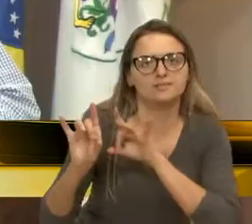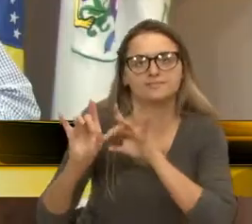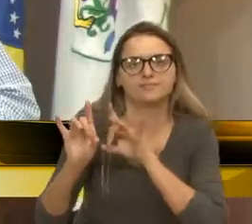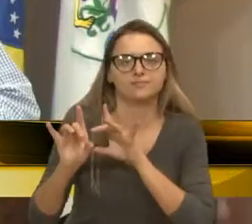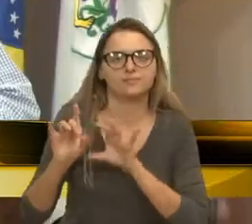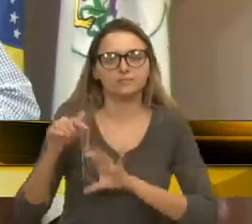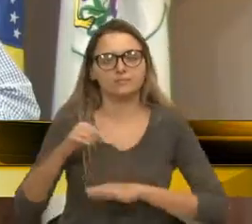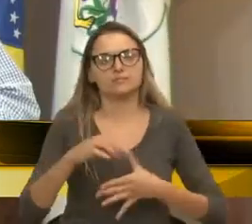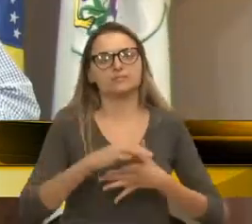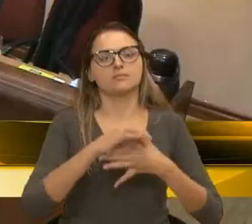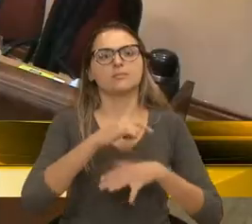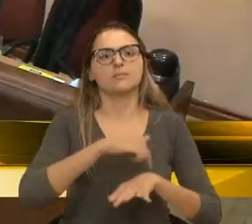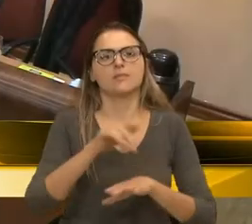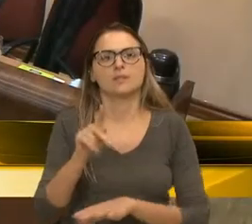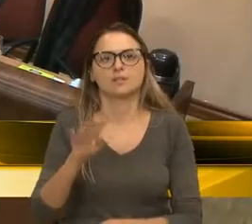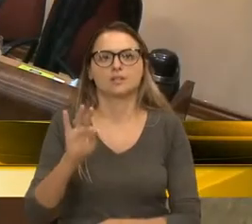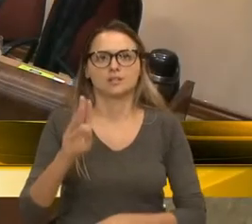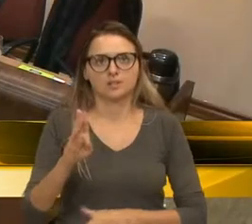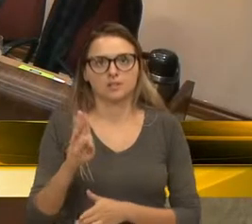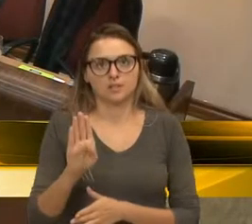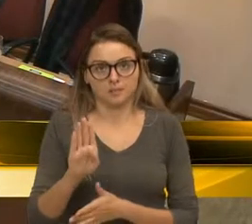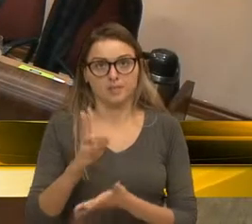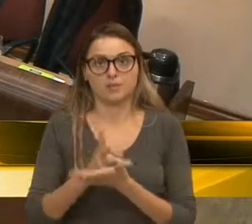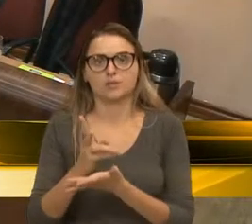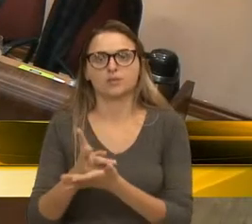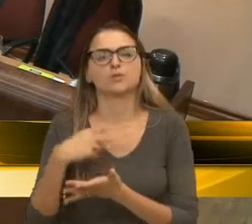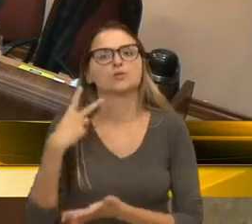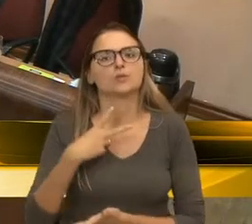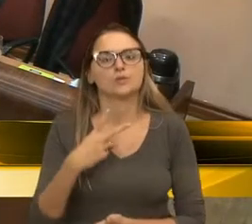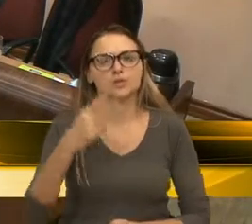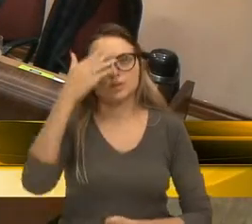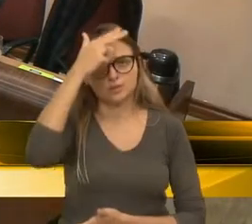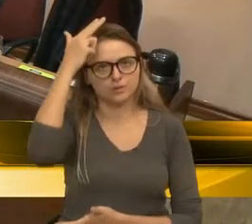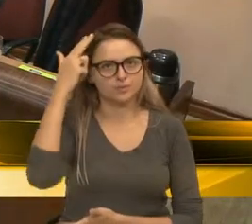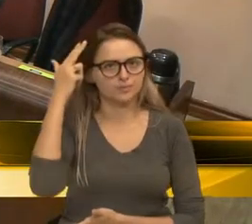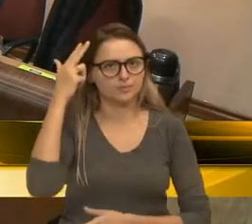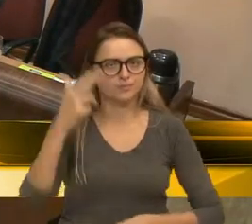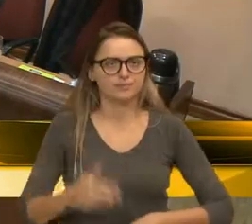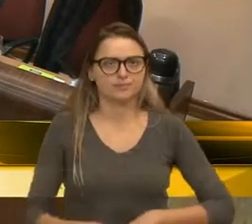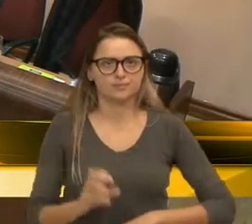Declaração de líder, bancada do PTB. Segue o vereador Cassina.